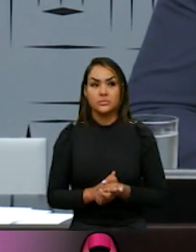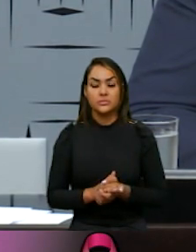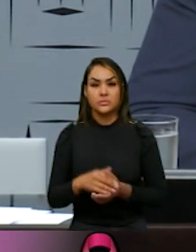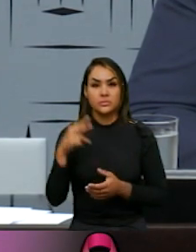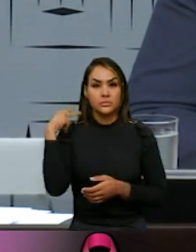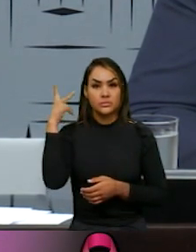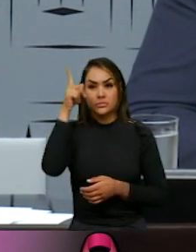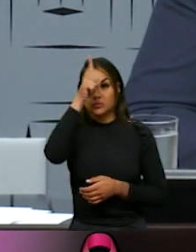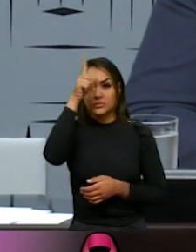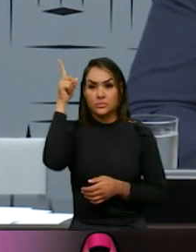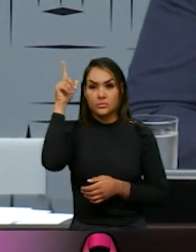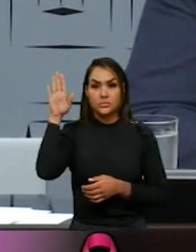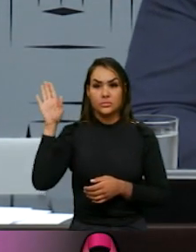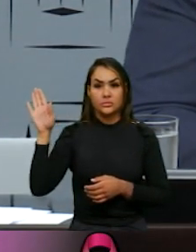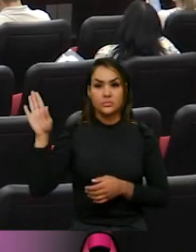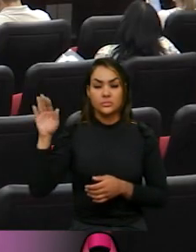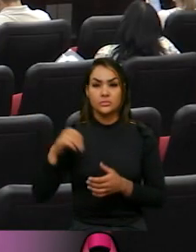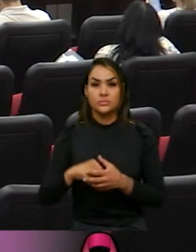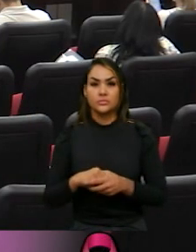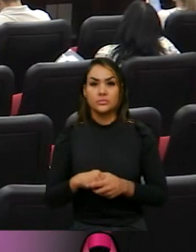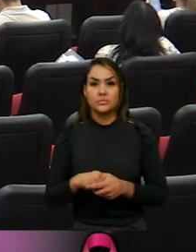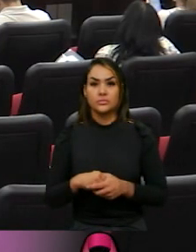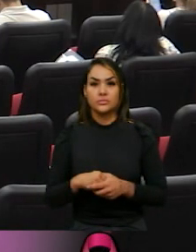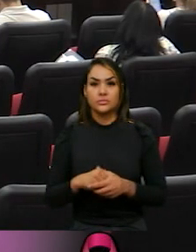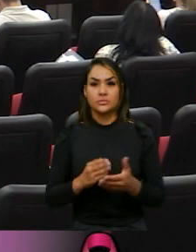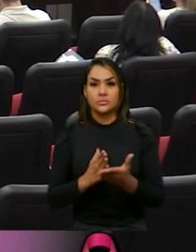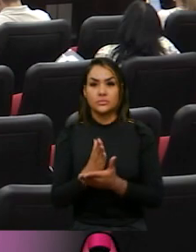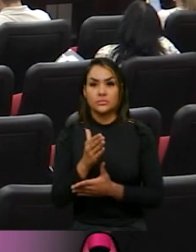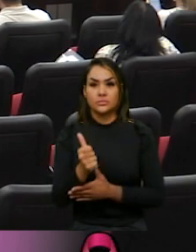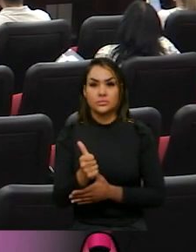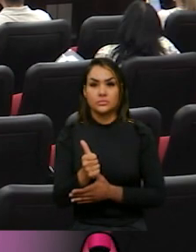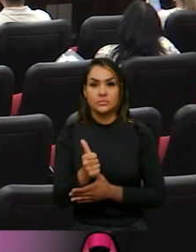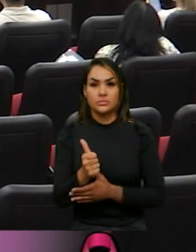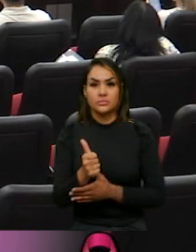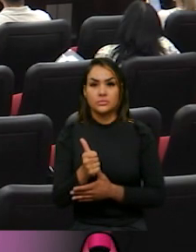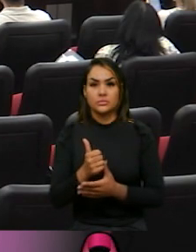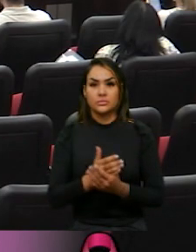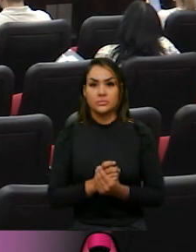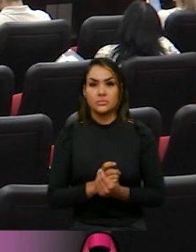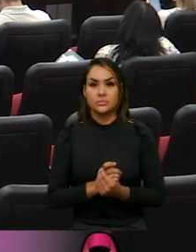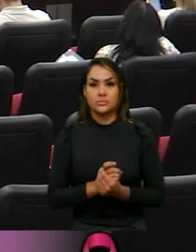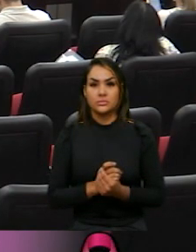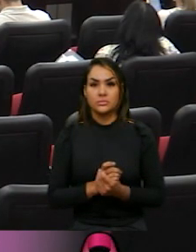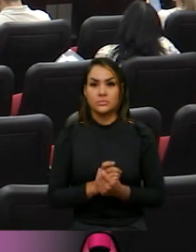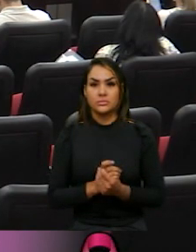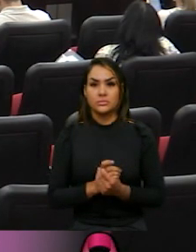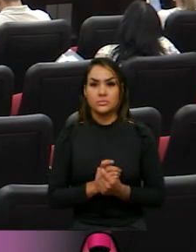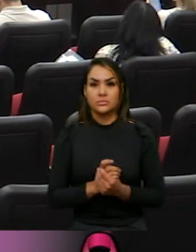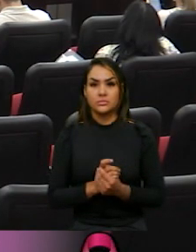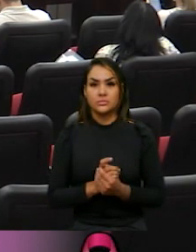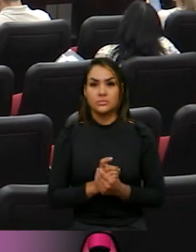presidente. Queria me manifestar? Não, caso... aprovado. Tá, queria manifestar?